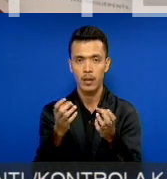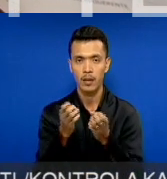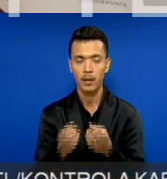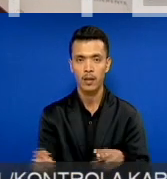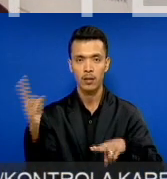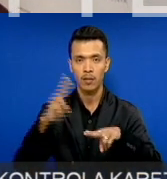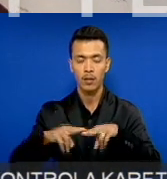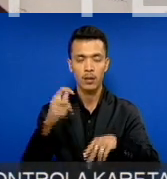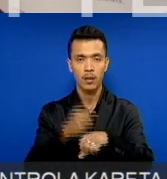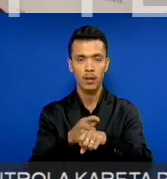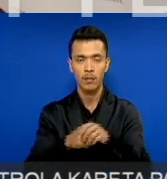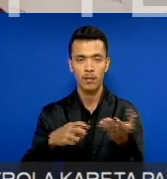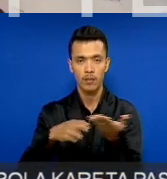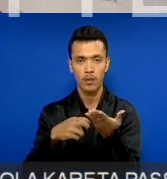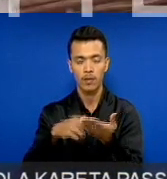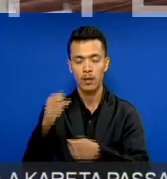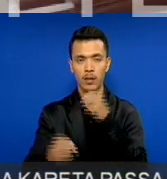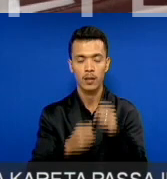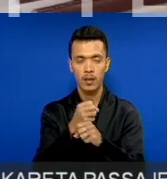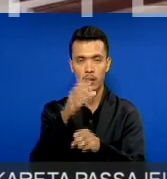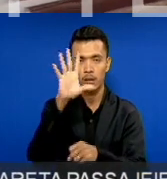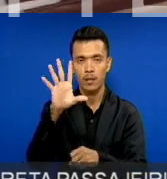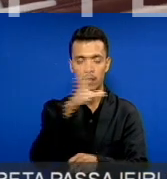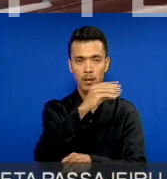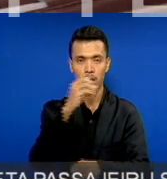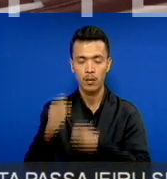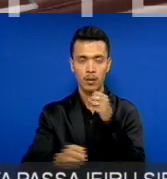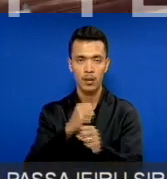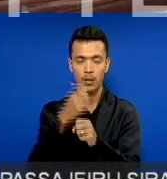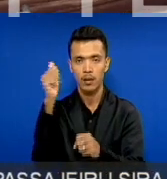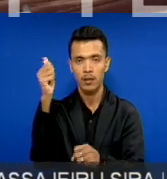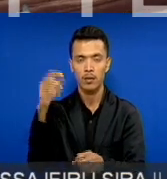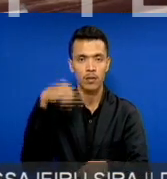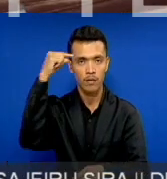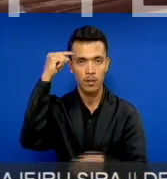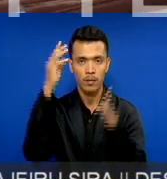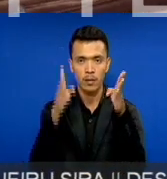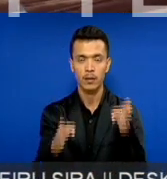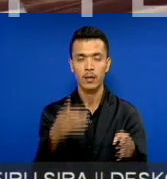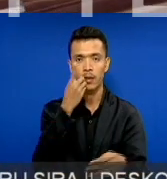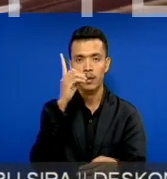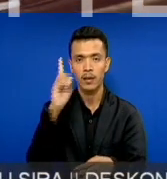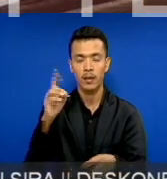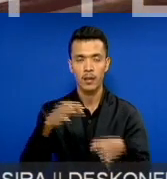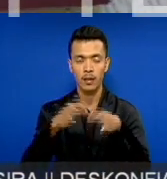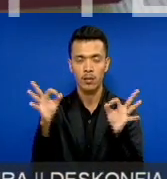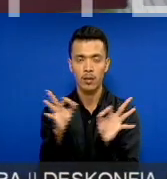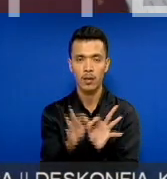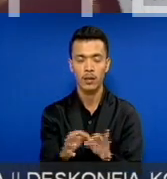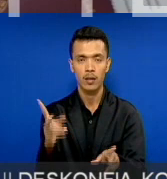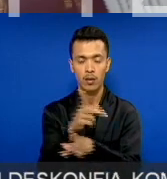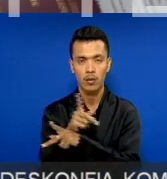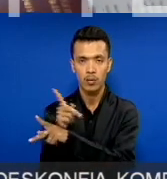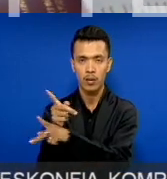auto aumenta validade passaporte husitinan lima totinan senolo governante ne clarifica moderniza sistema, né?